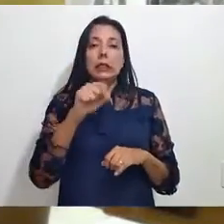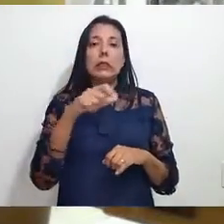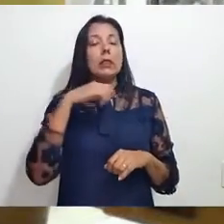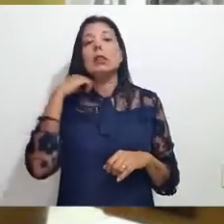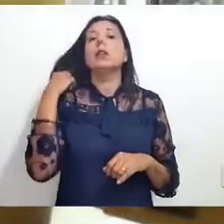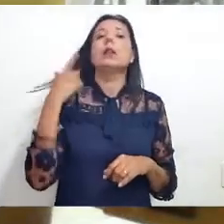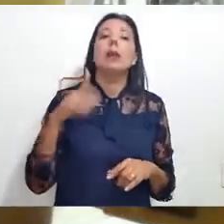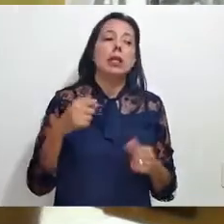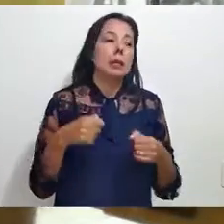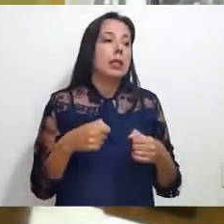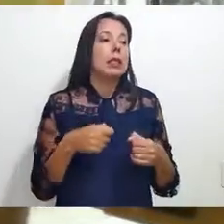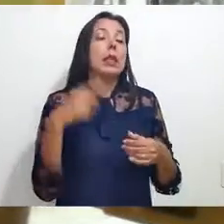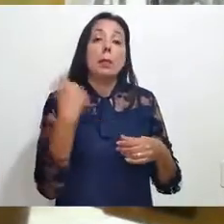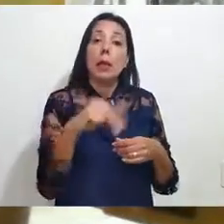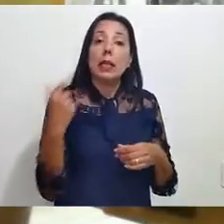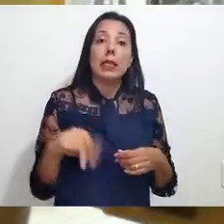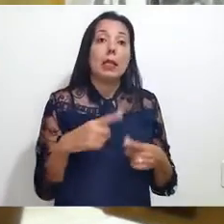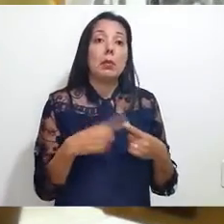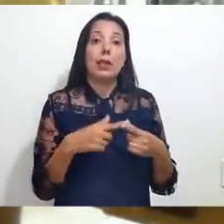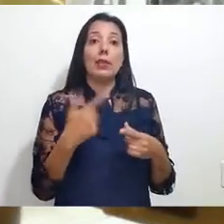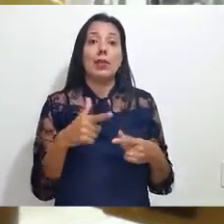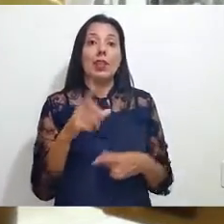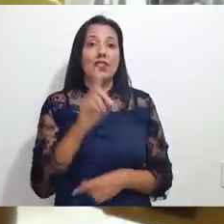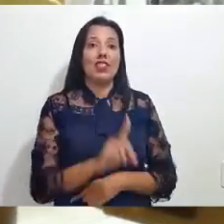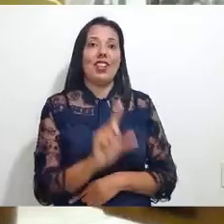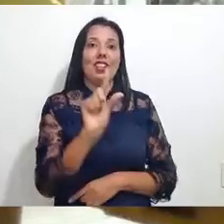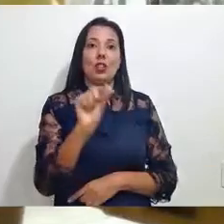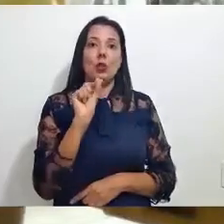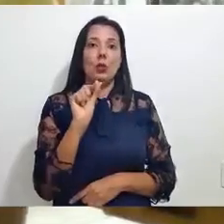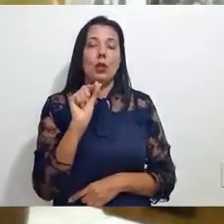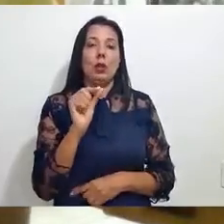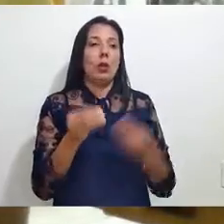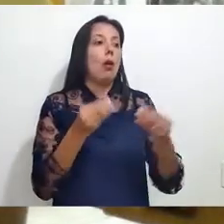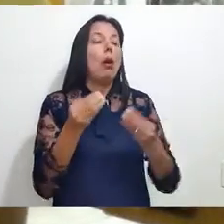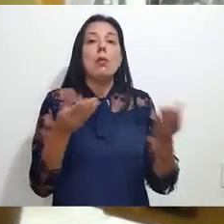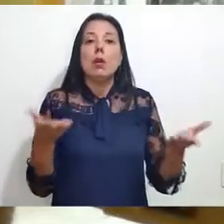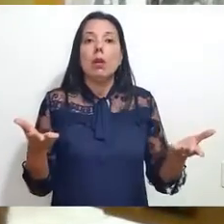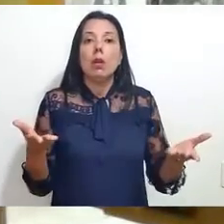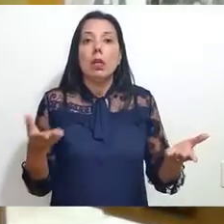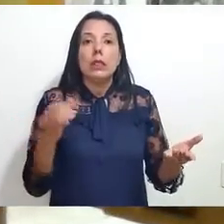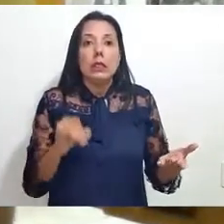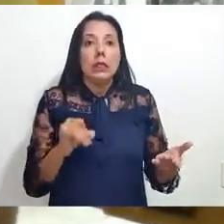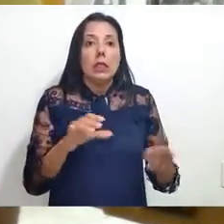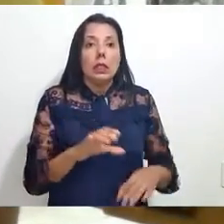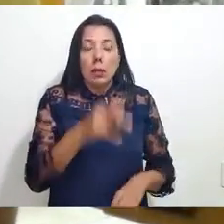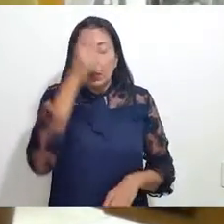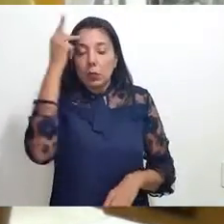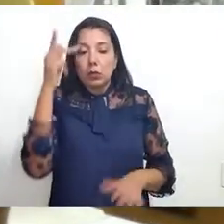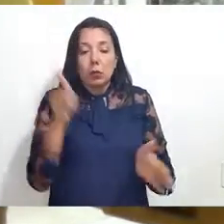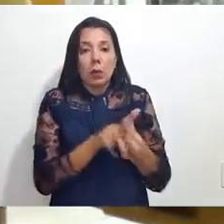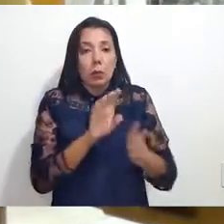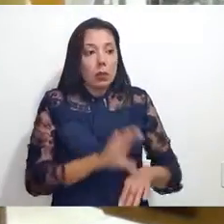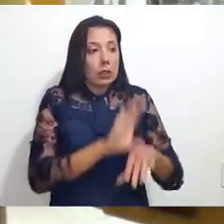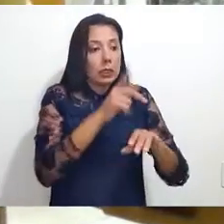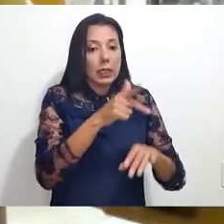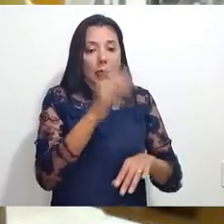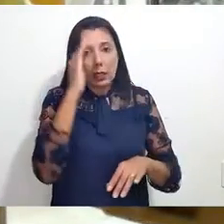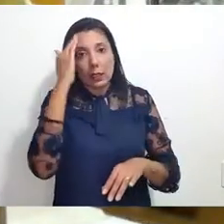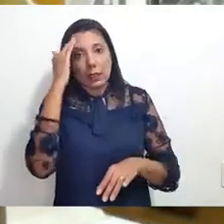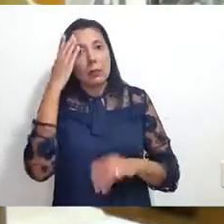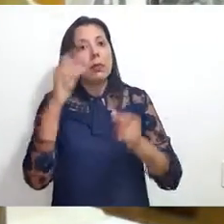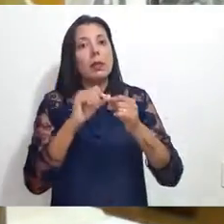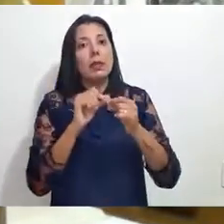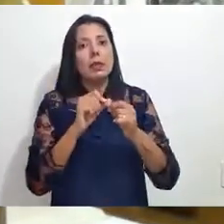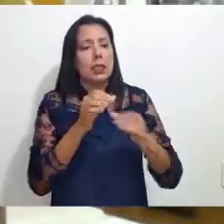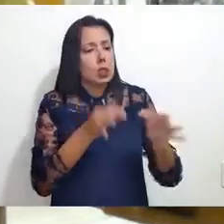parceiros de caminhada, e duas conselheiras, que eu quero deixar um beijo, um abraço, que assim foi muito satisfatório, há quase 10 anos atrás que a gente trabalhou